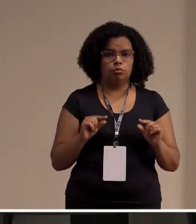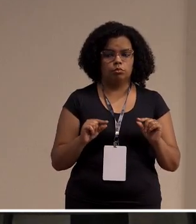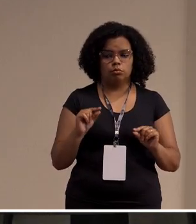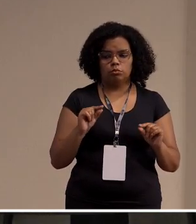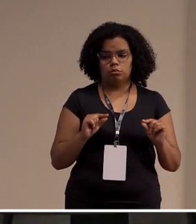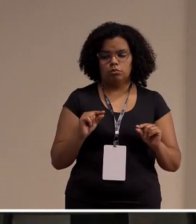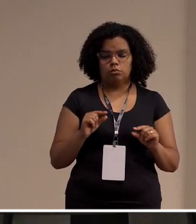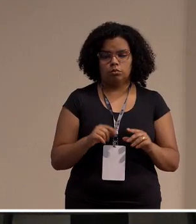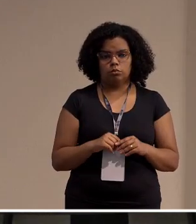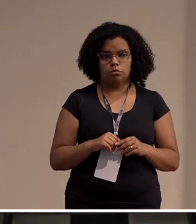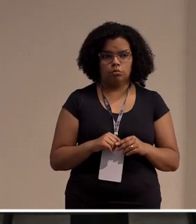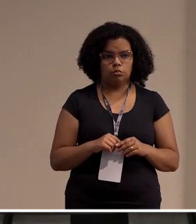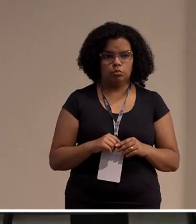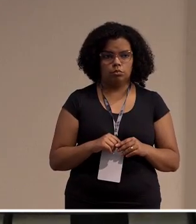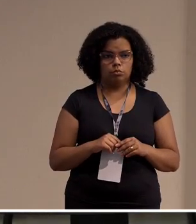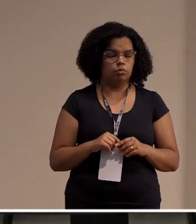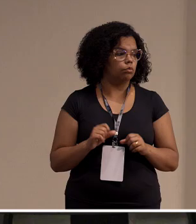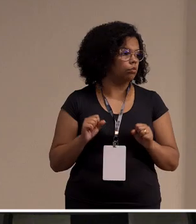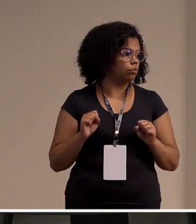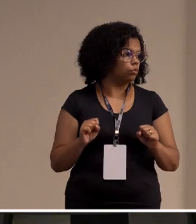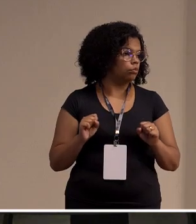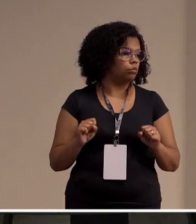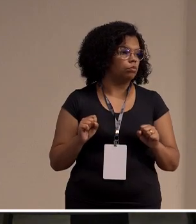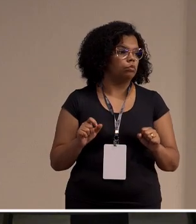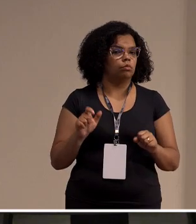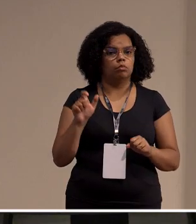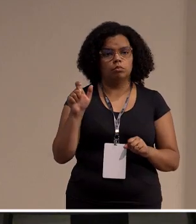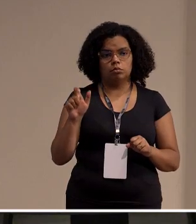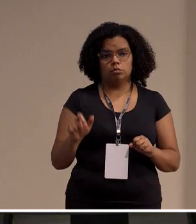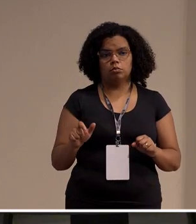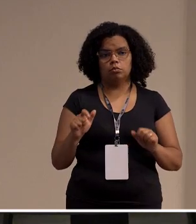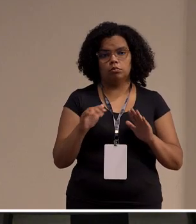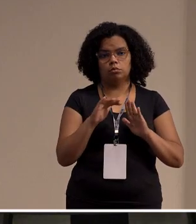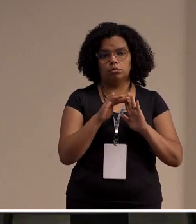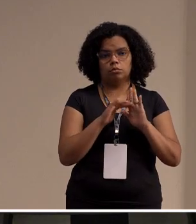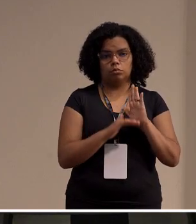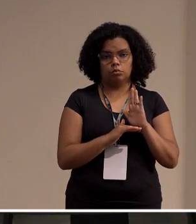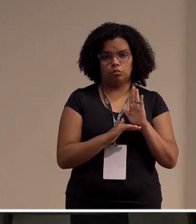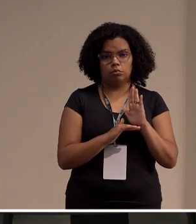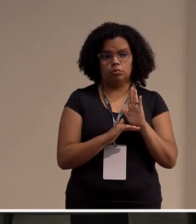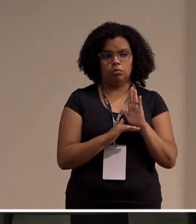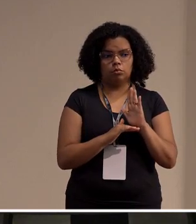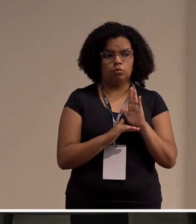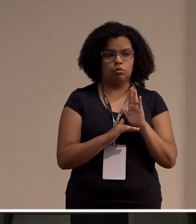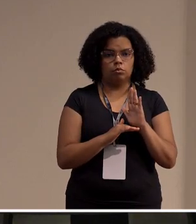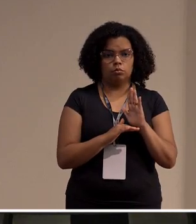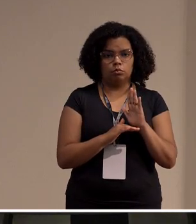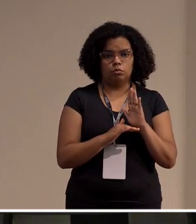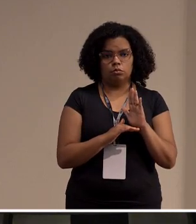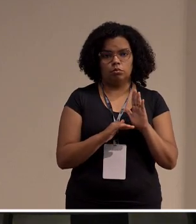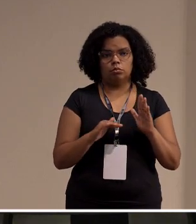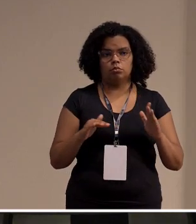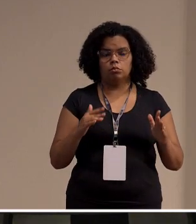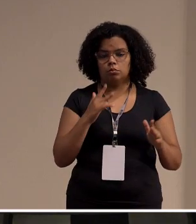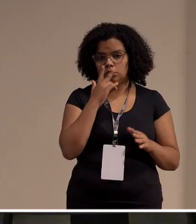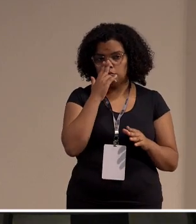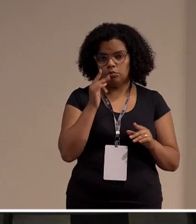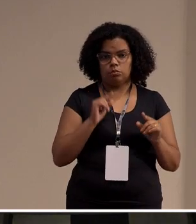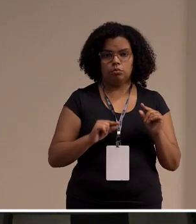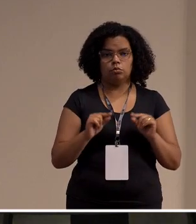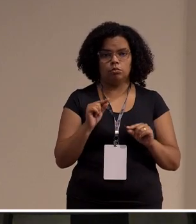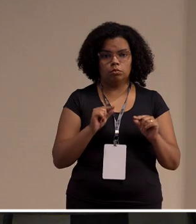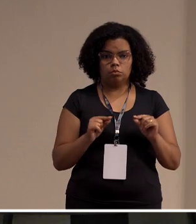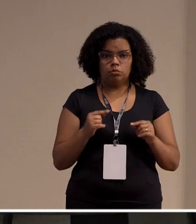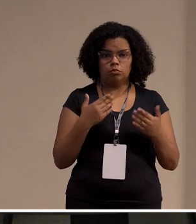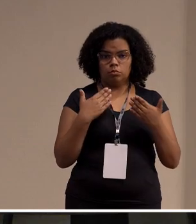que ela podia ser um roteiro pode ser um microconto, e eu acho que dialoga